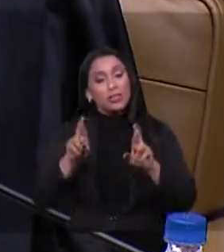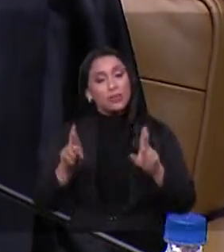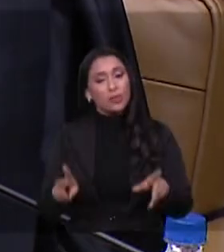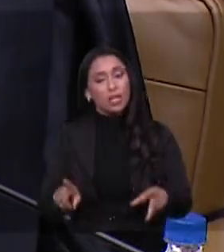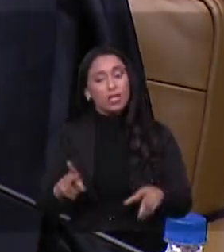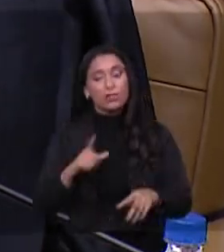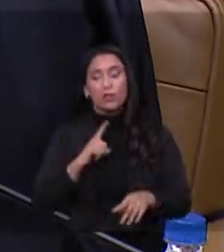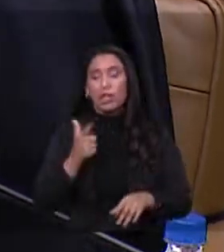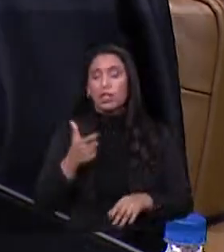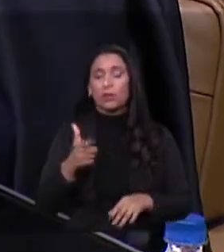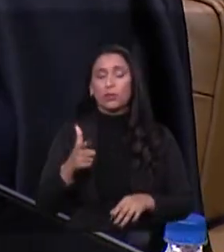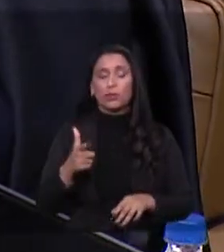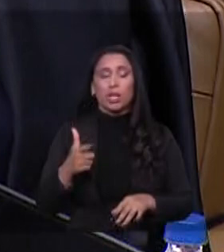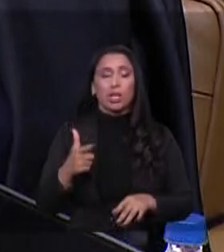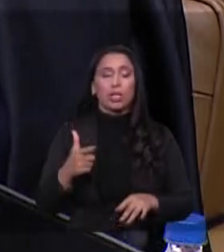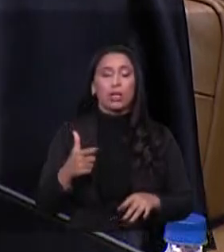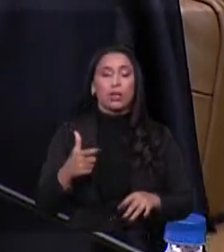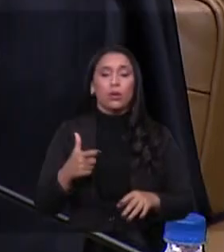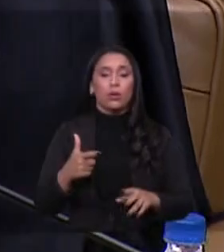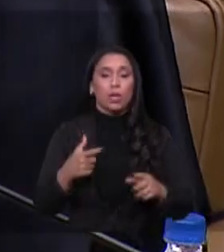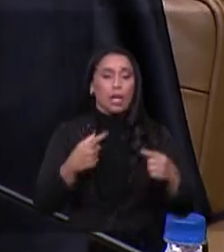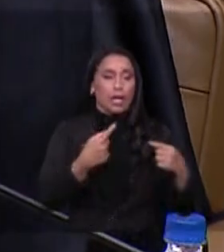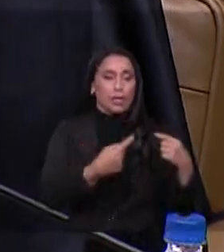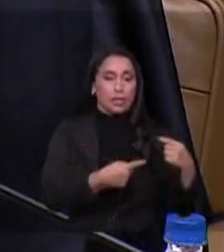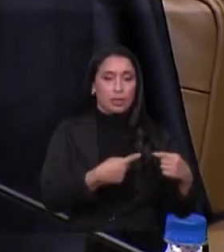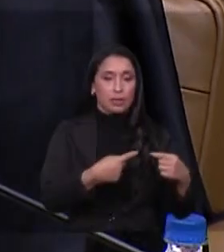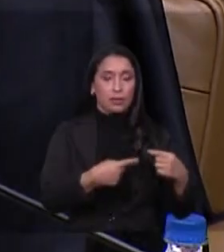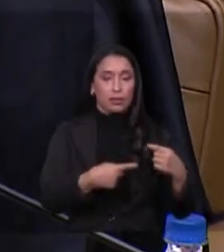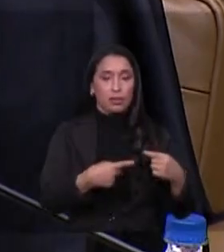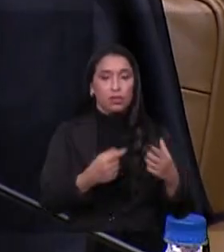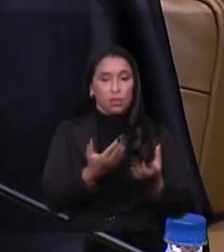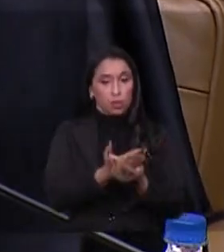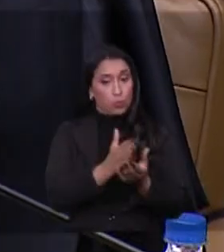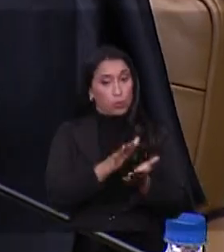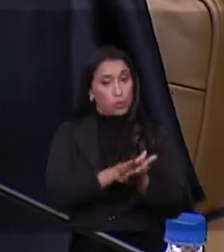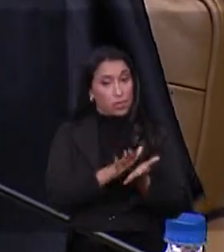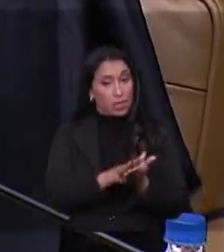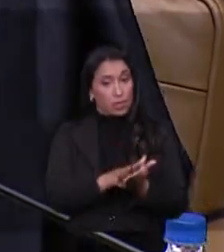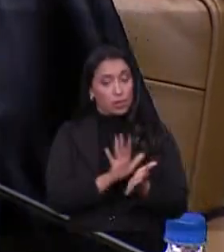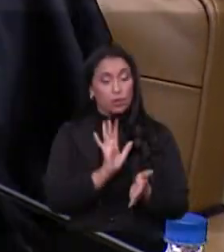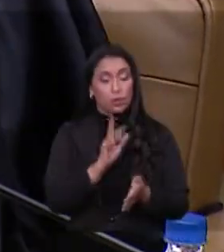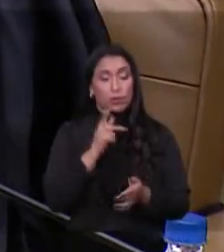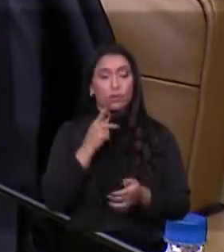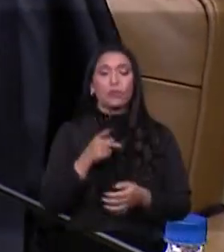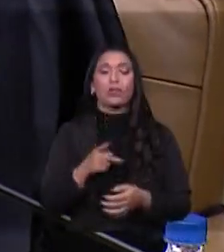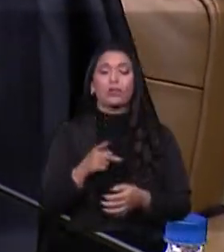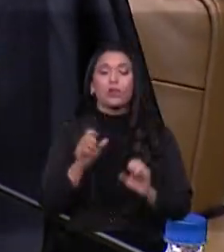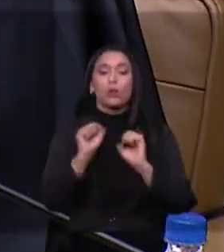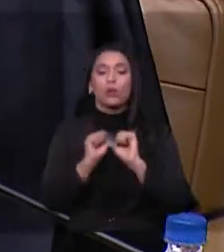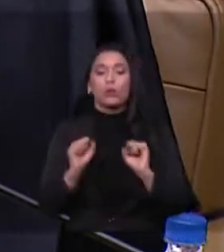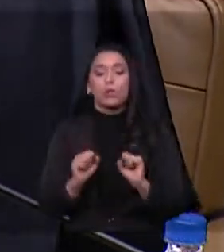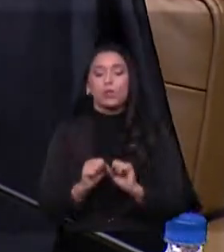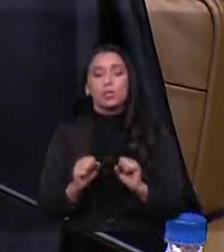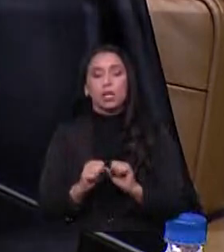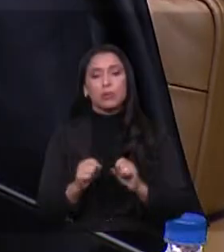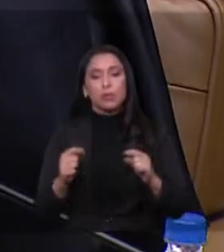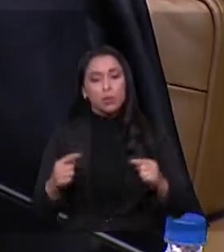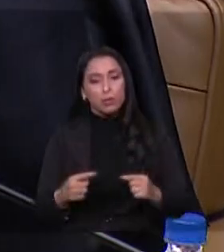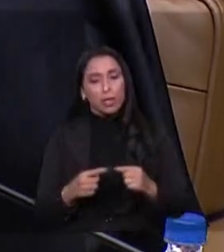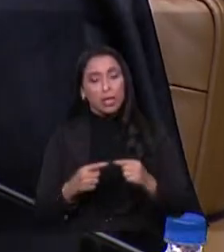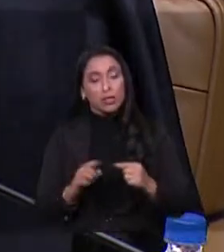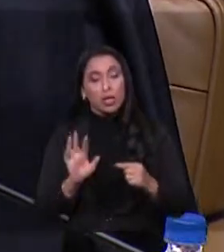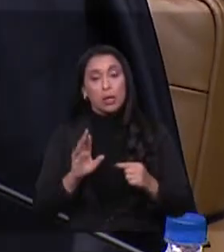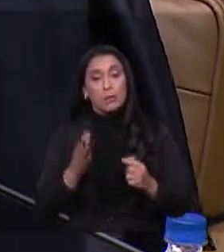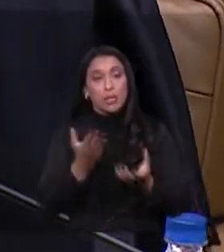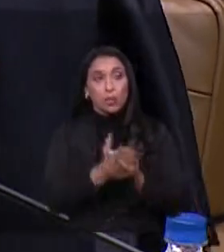reconhecendo que não há conexão entre essa discussão, conexão em termos processuais. Evidente que os temas estão interligados, mas não há